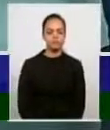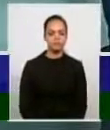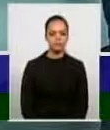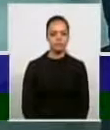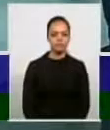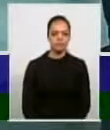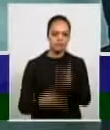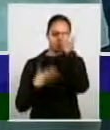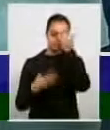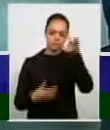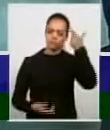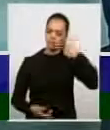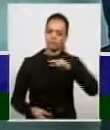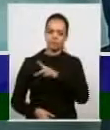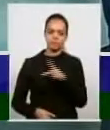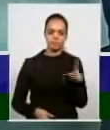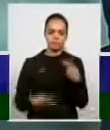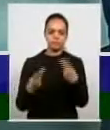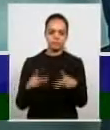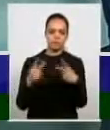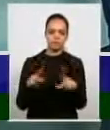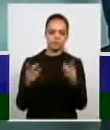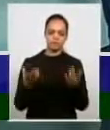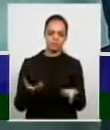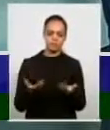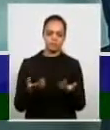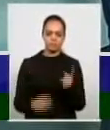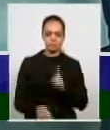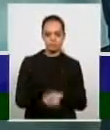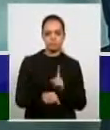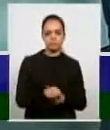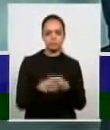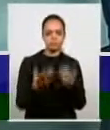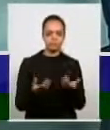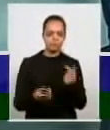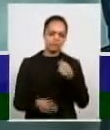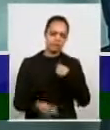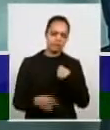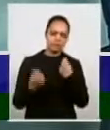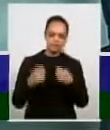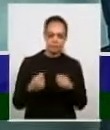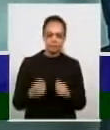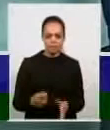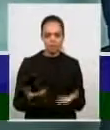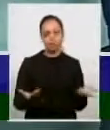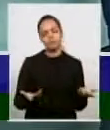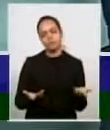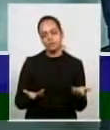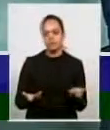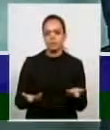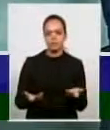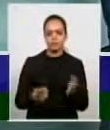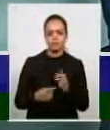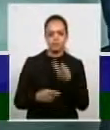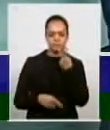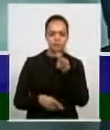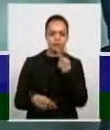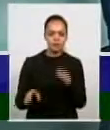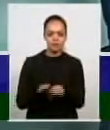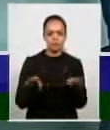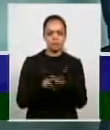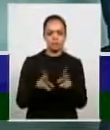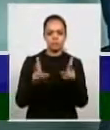Obrigada mais uma vez, senhor presidente, por essa oportunidade. Eu não poderia deixar de me manifestar